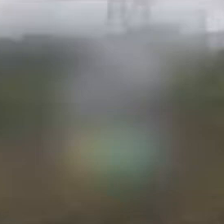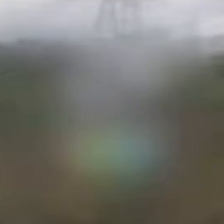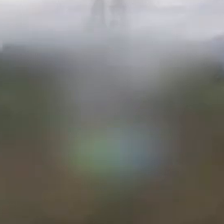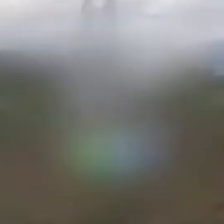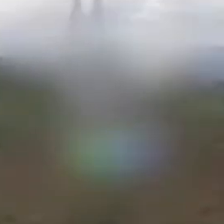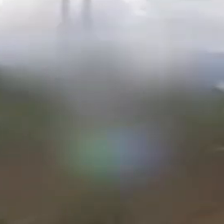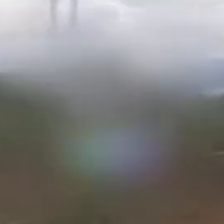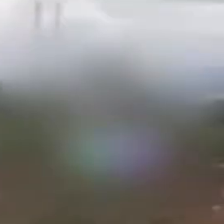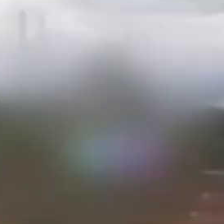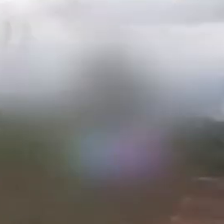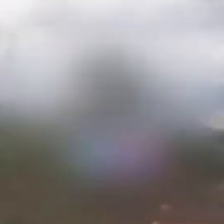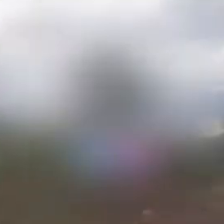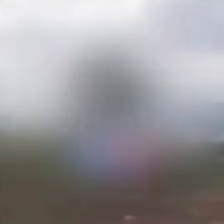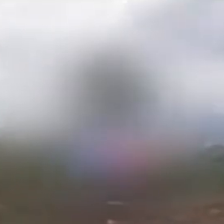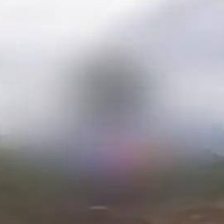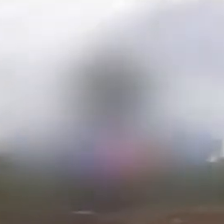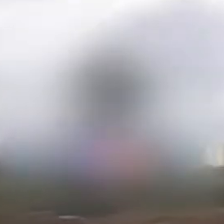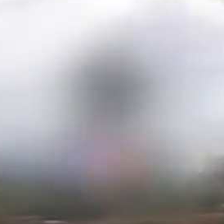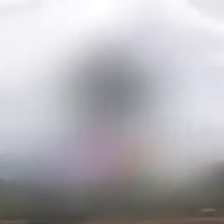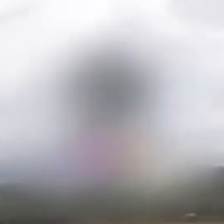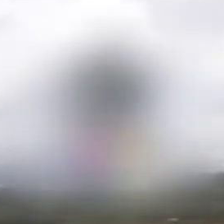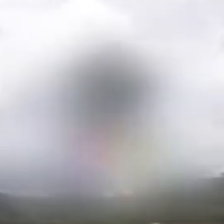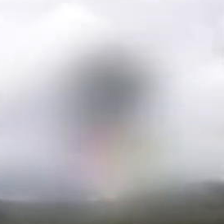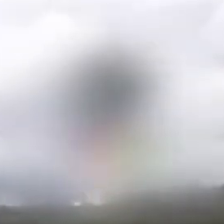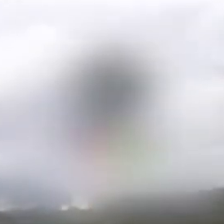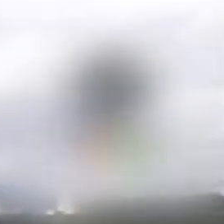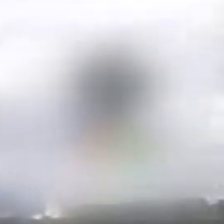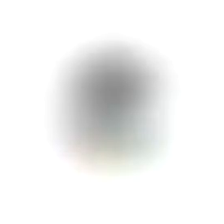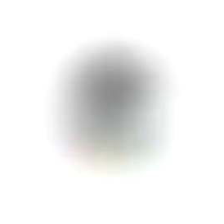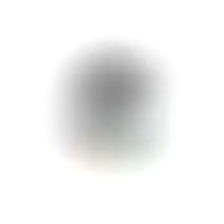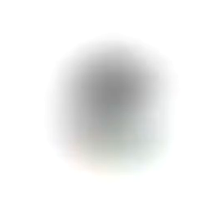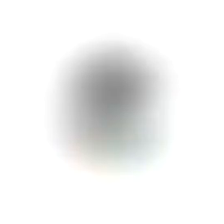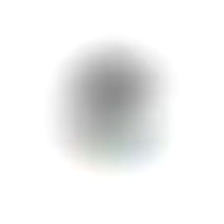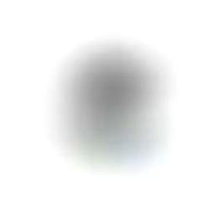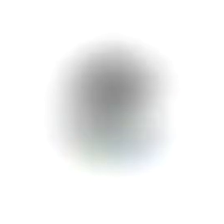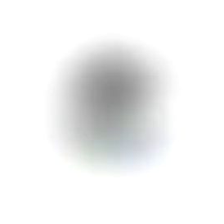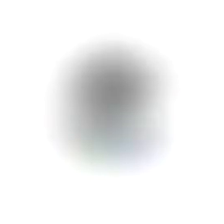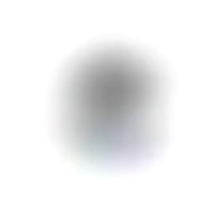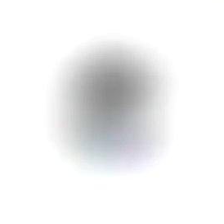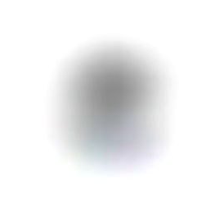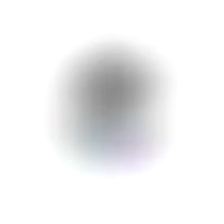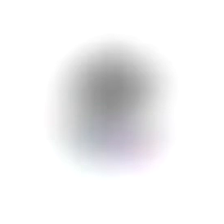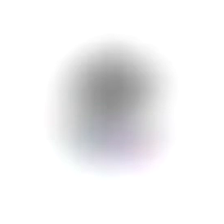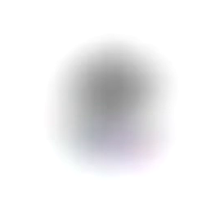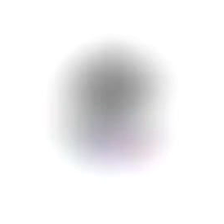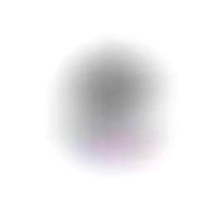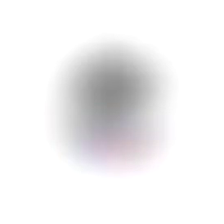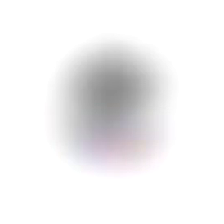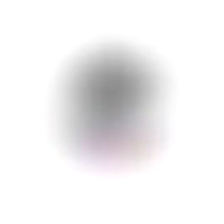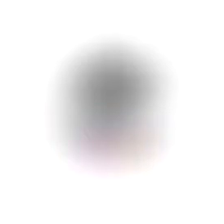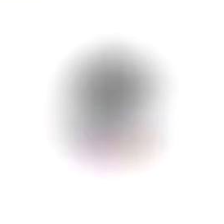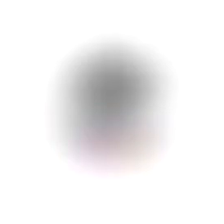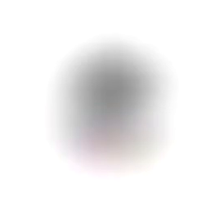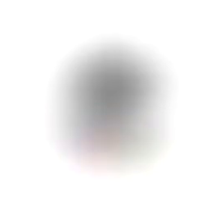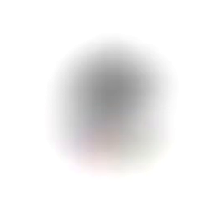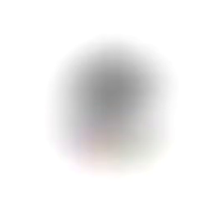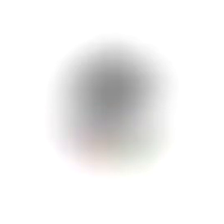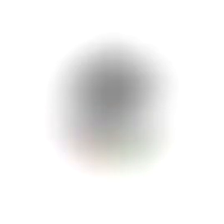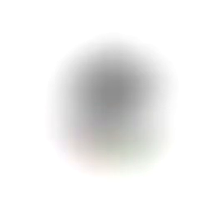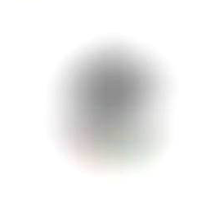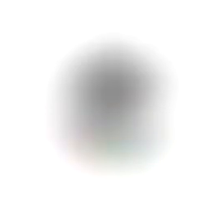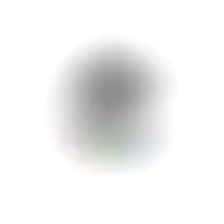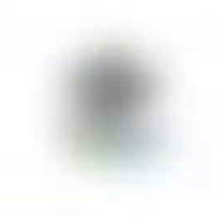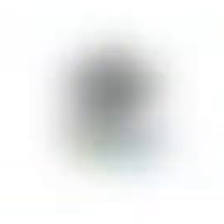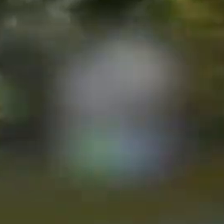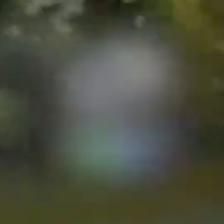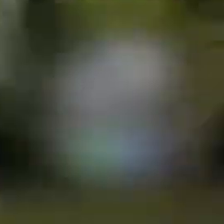anos. Se ele acredita que o Tietê pode ser despoluído? Claro, pode. Aqui, quem quer,